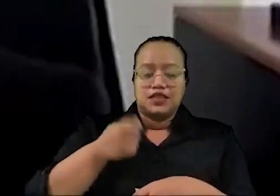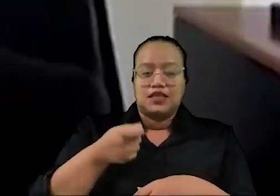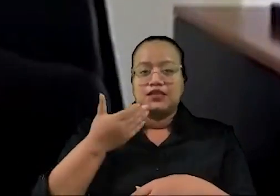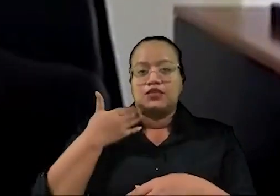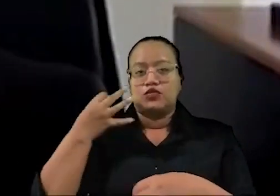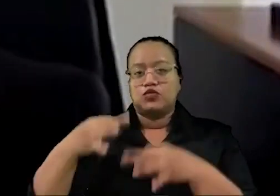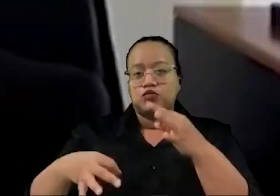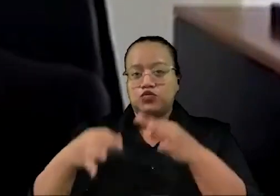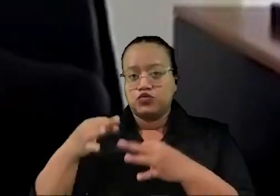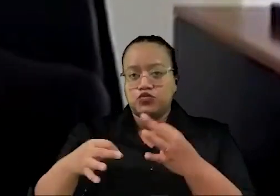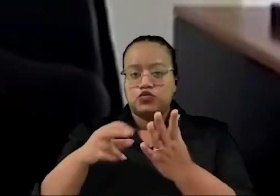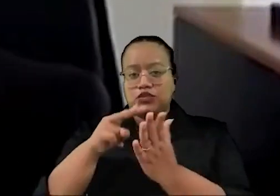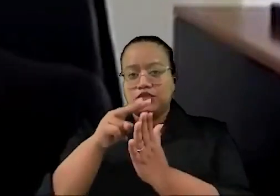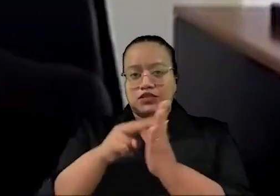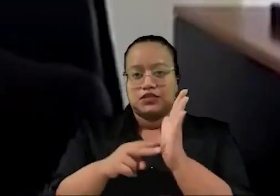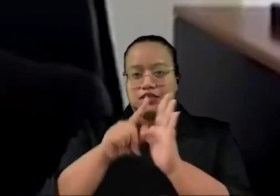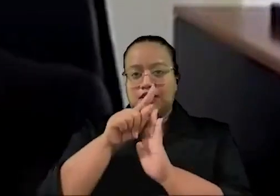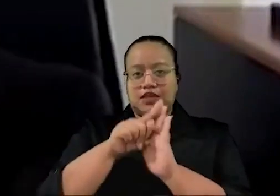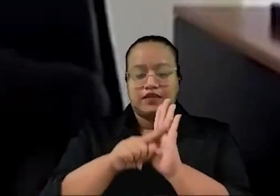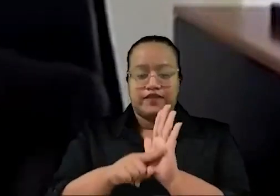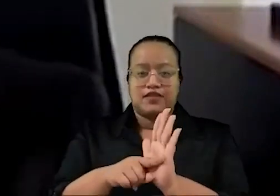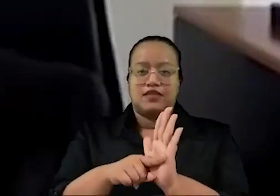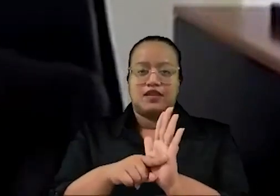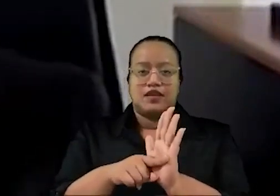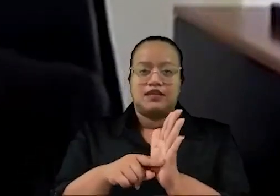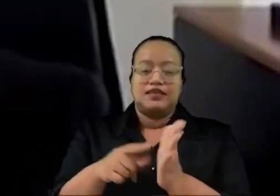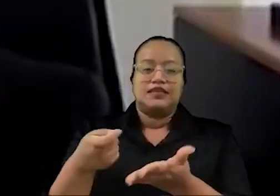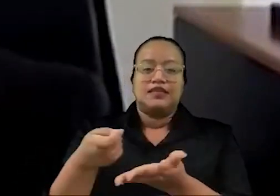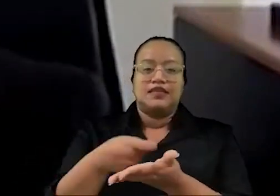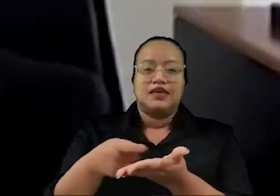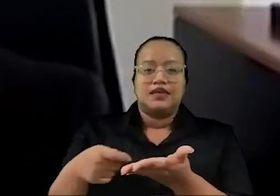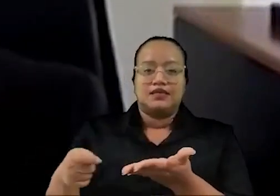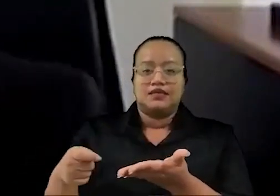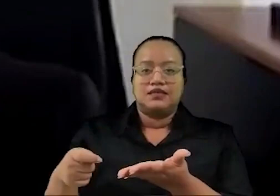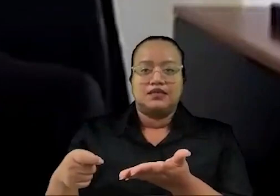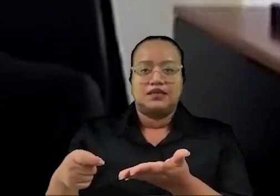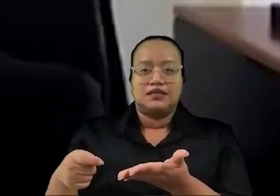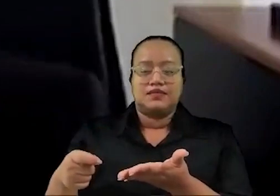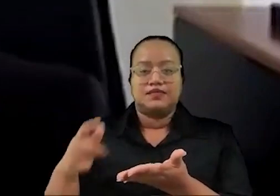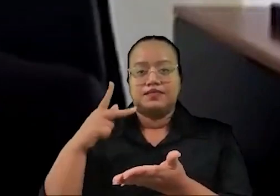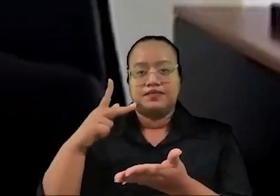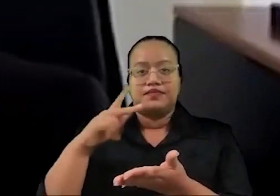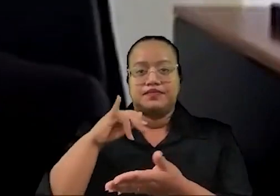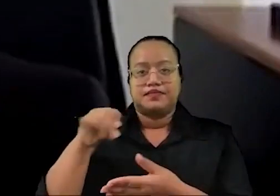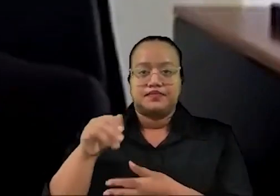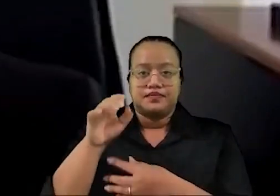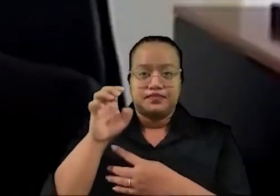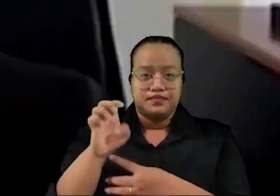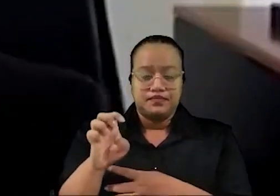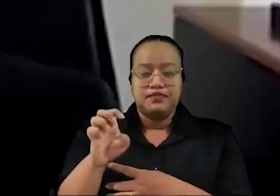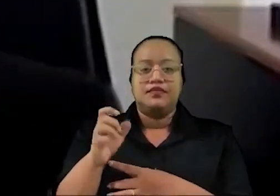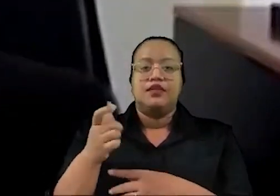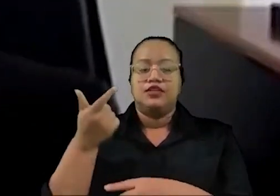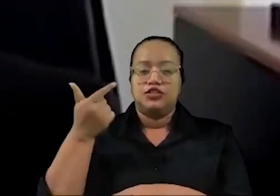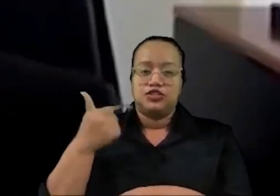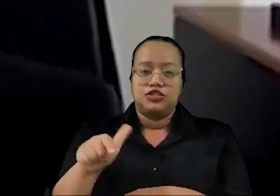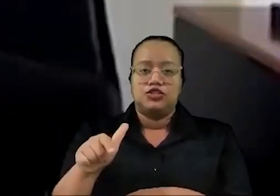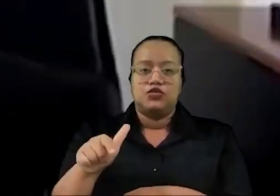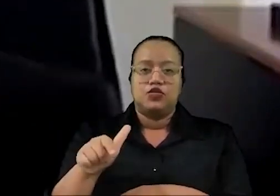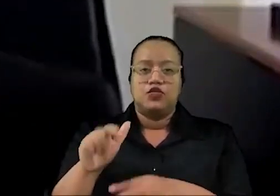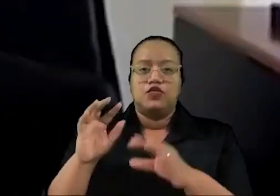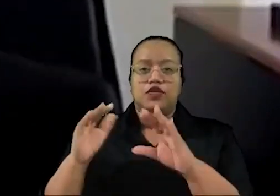padrão e assinar o PJE, mais uma vez, automaticamente ele já lança a